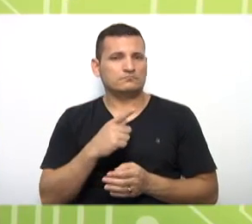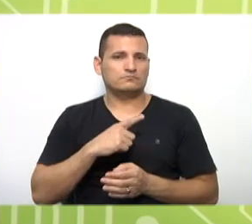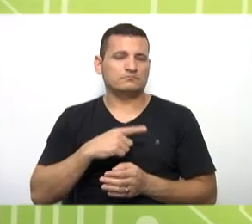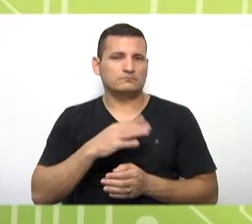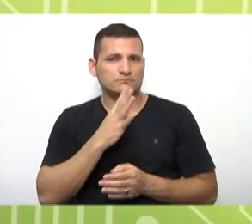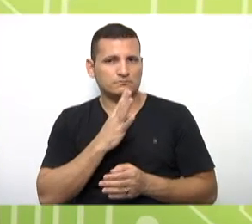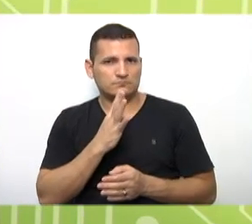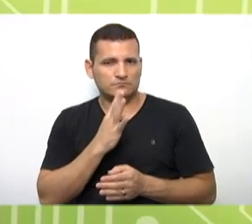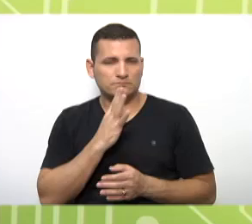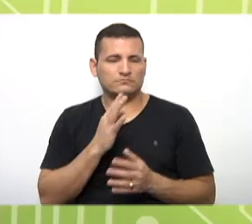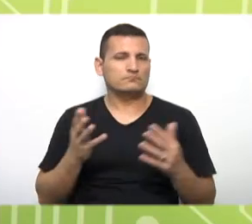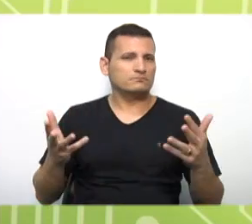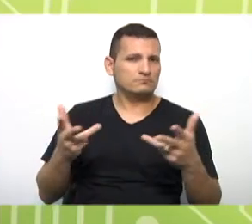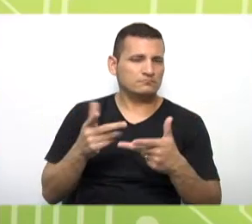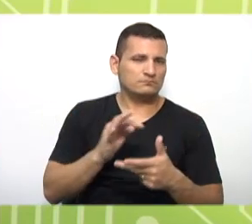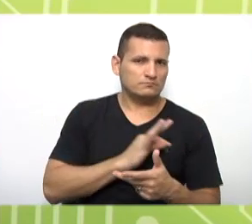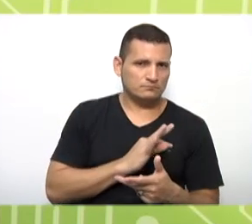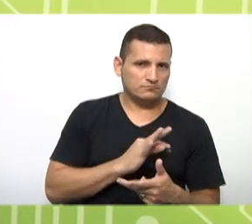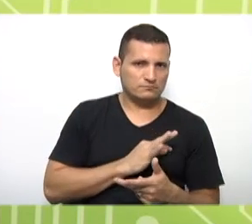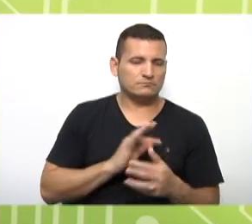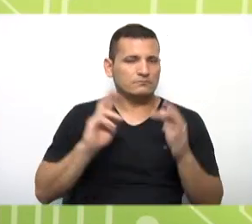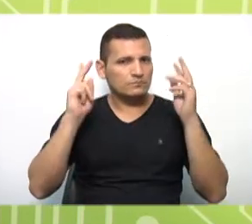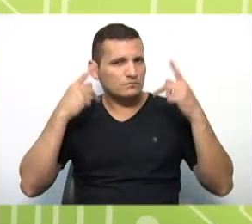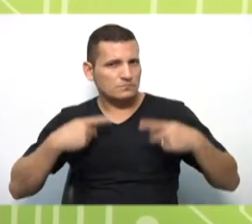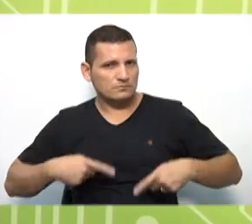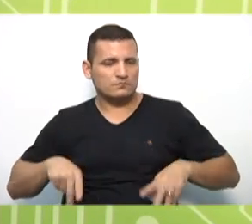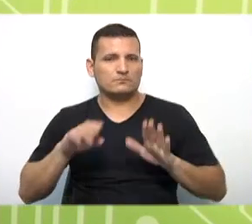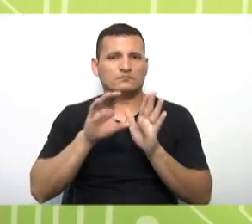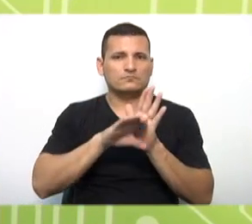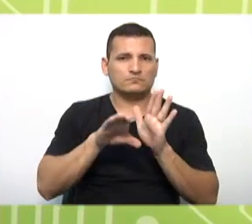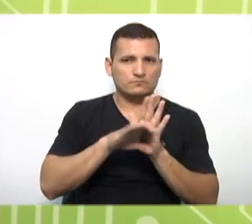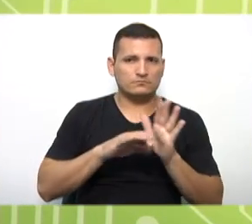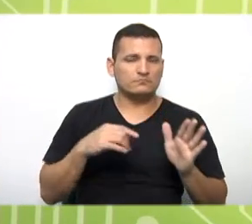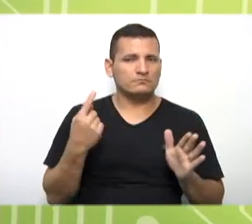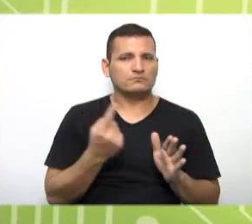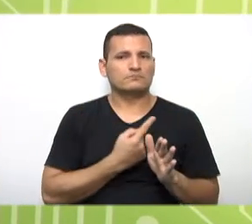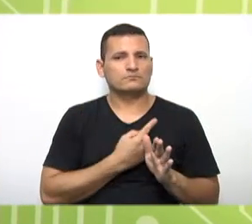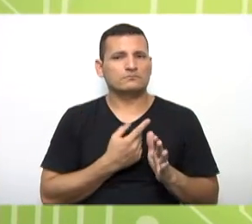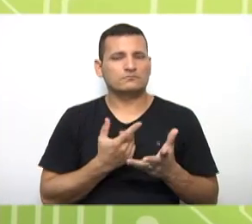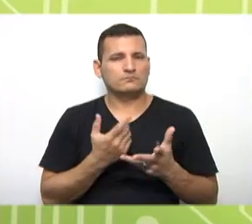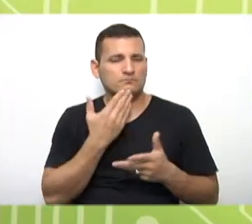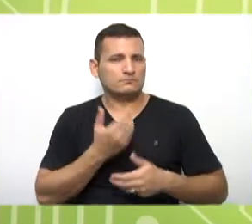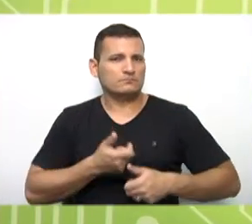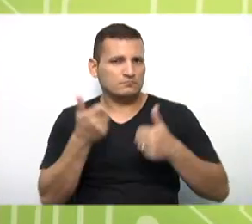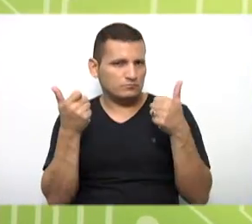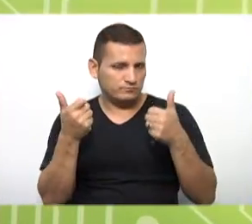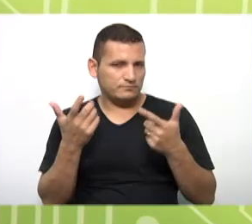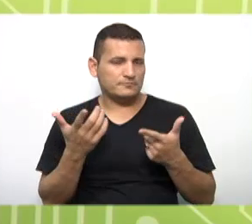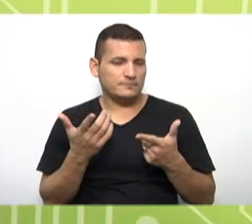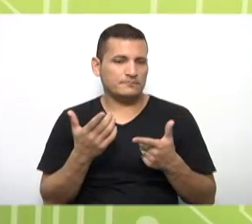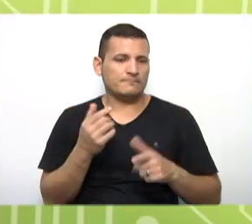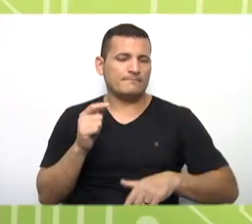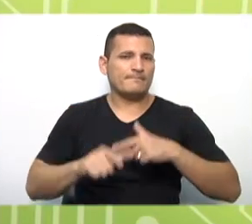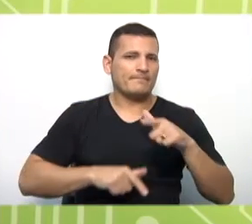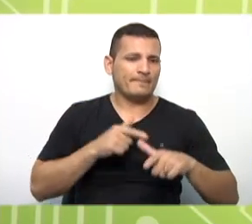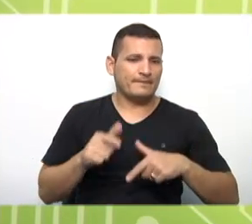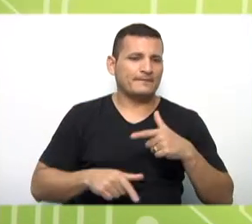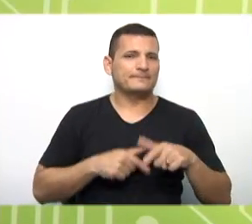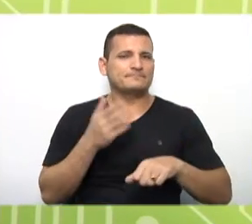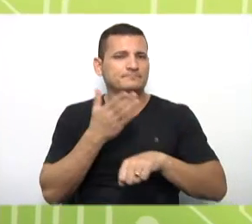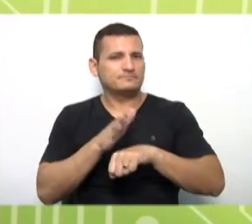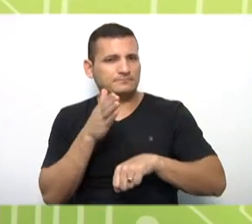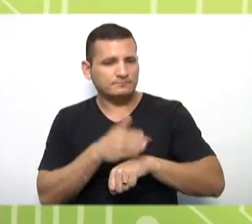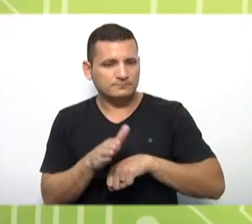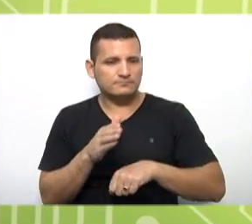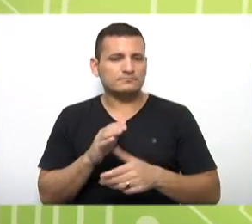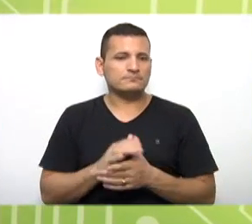questões, tanto habilidades técnicas, humanas, quanto conceituais, para que nós possamos melhorar, para trabalhar com treinamentos, para